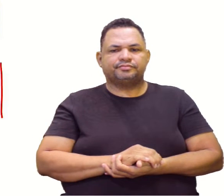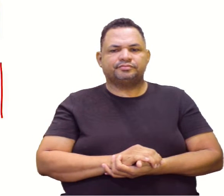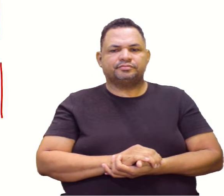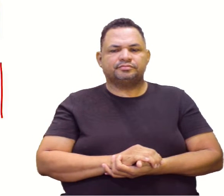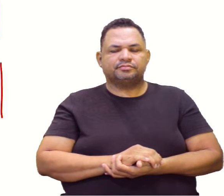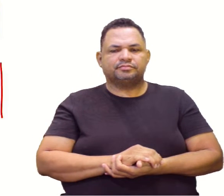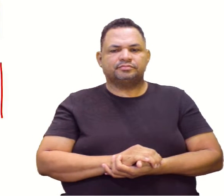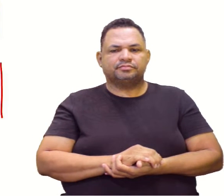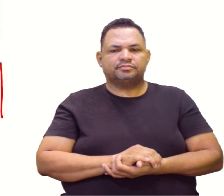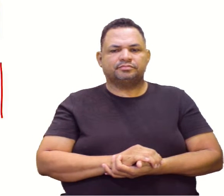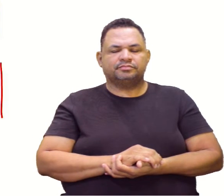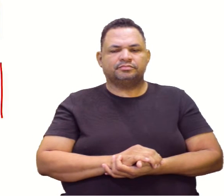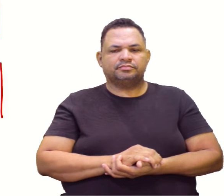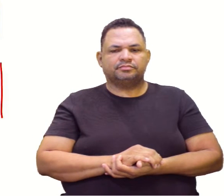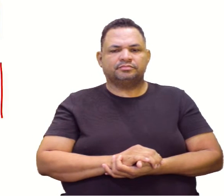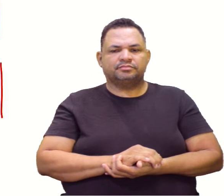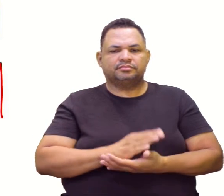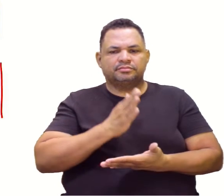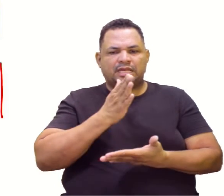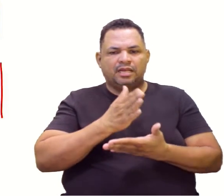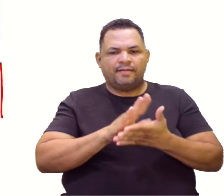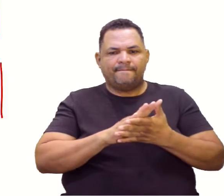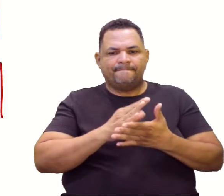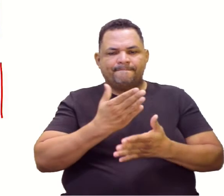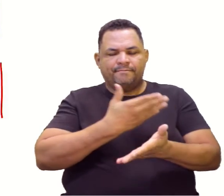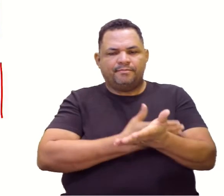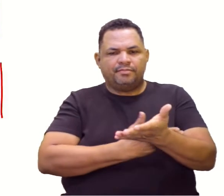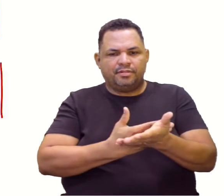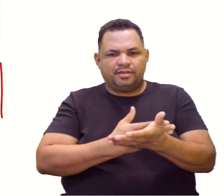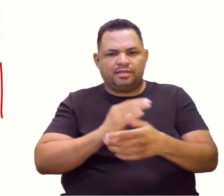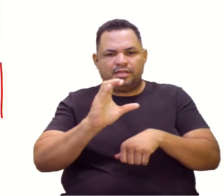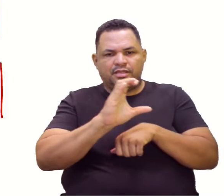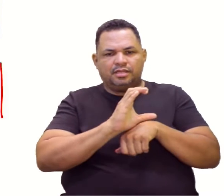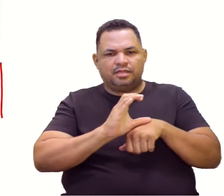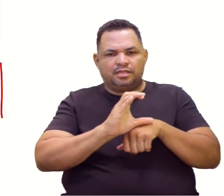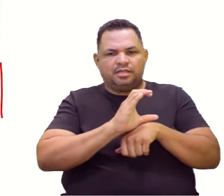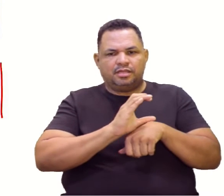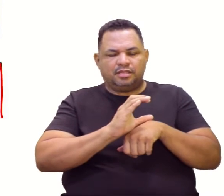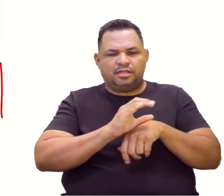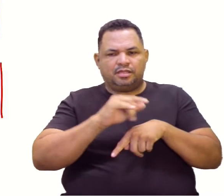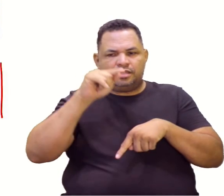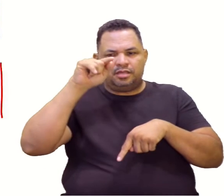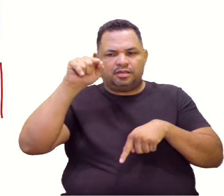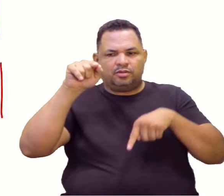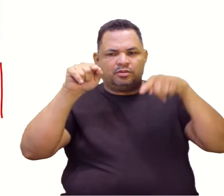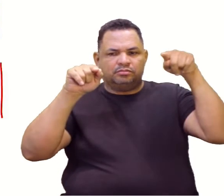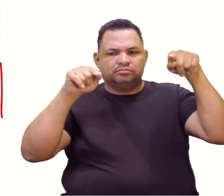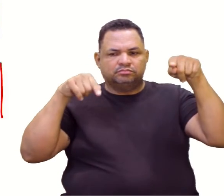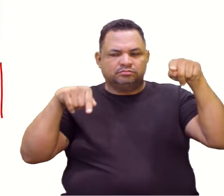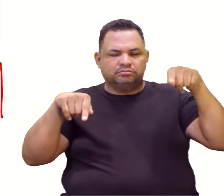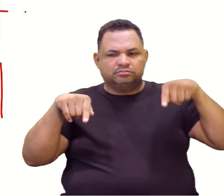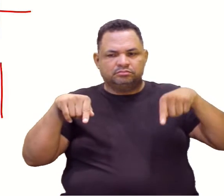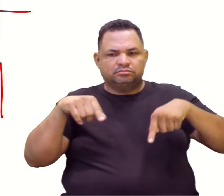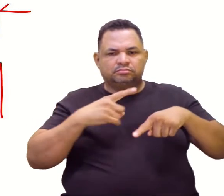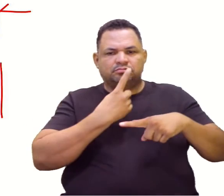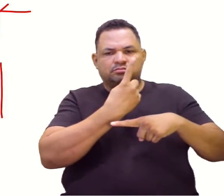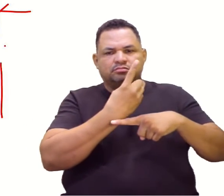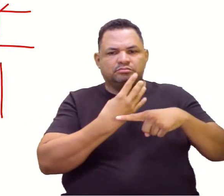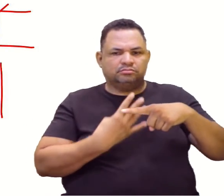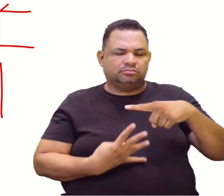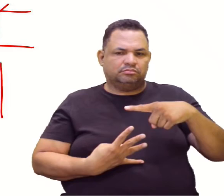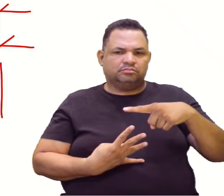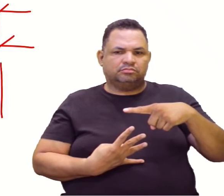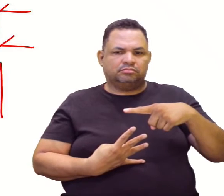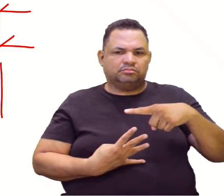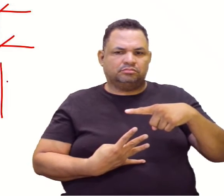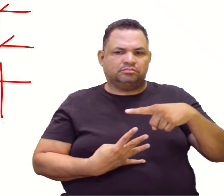área. Então o branco é a metade da área. Tá. O cinza está nos cantinhos lá, ele pega 1/4 do tamanho do